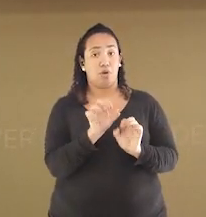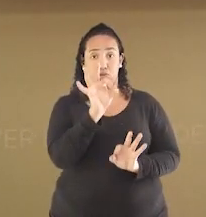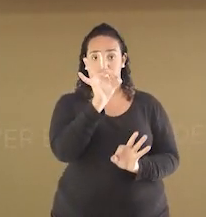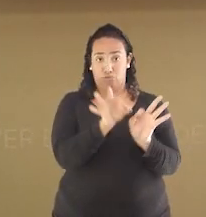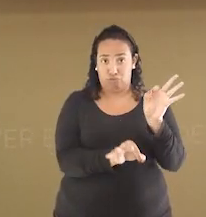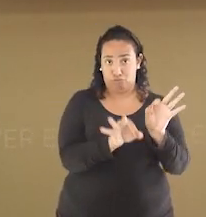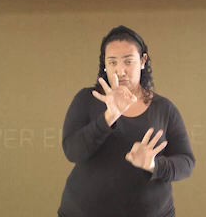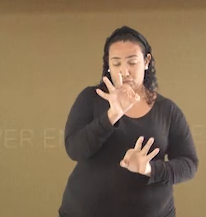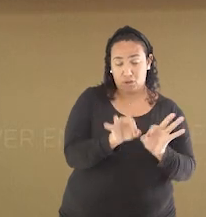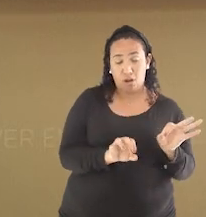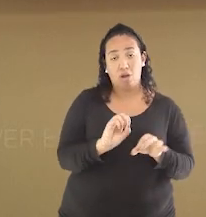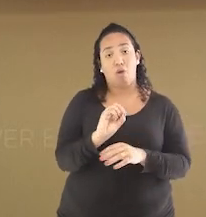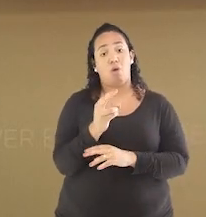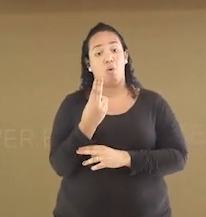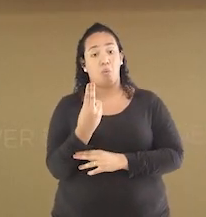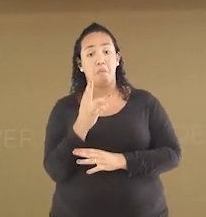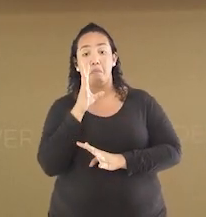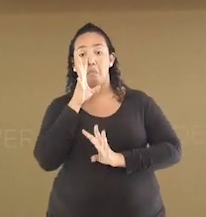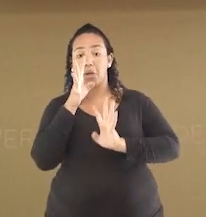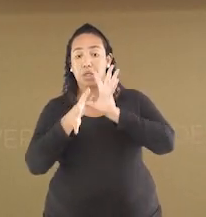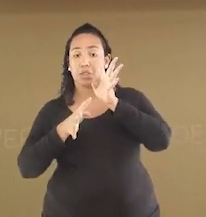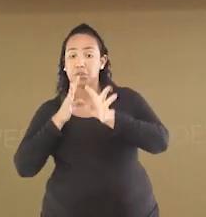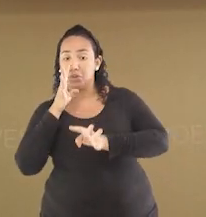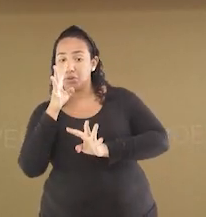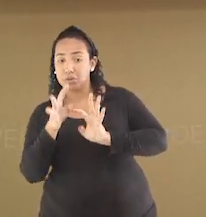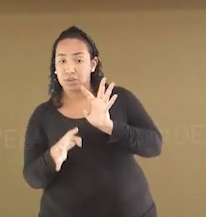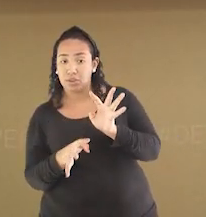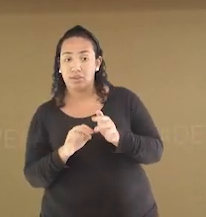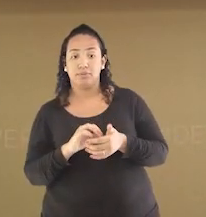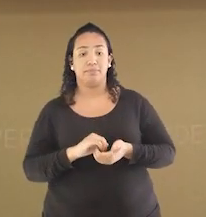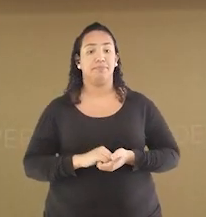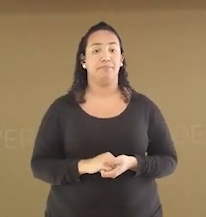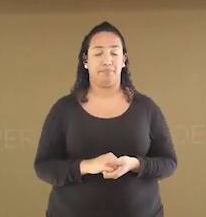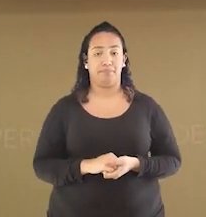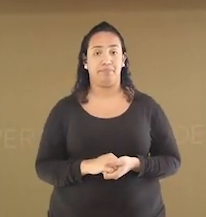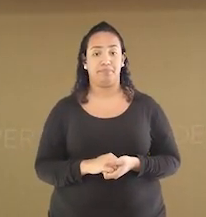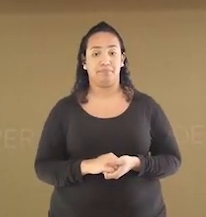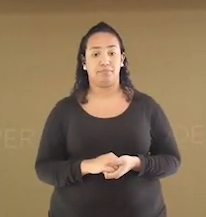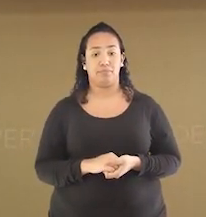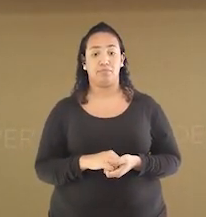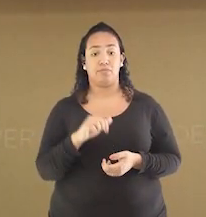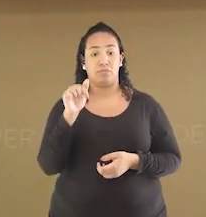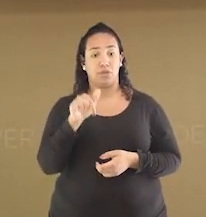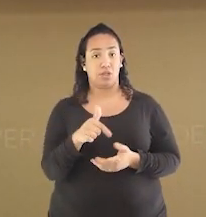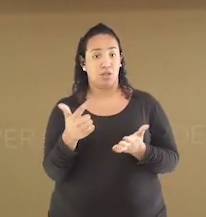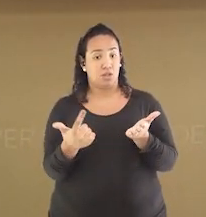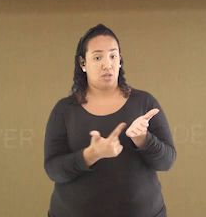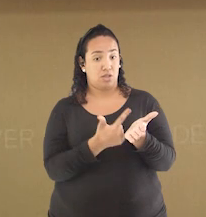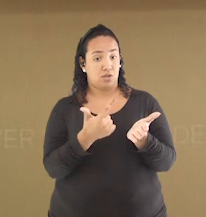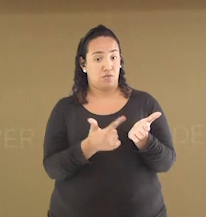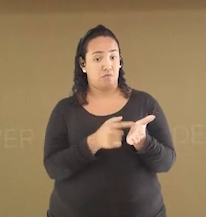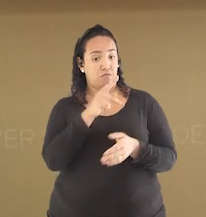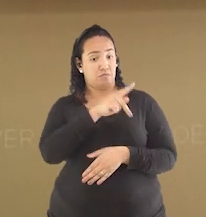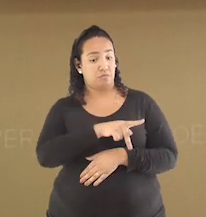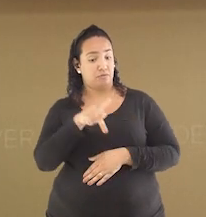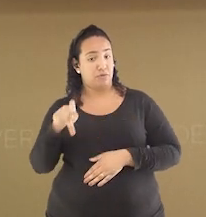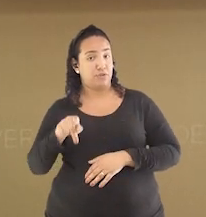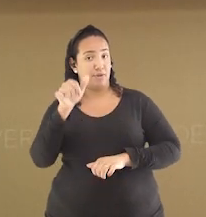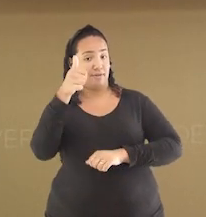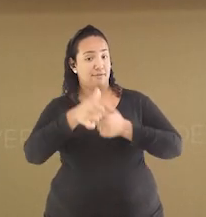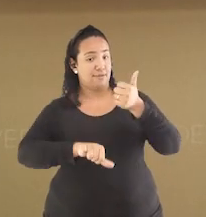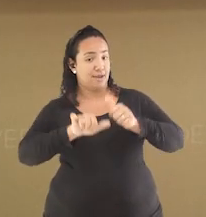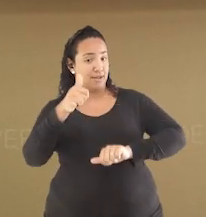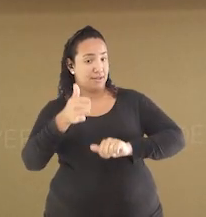de criticar. Submeteu o livro à crítica do professor.